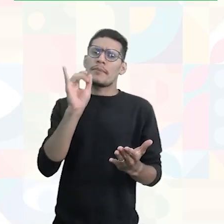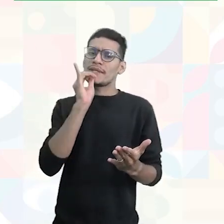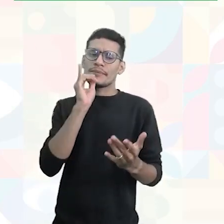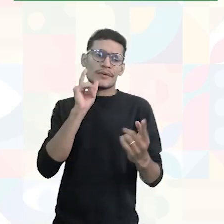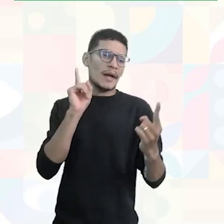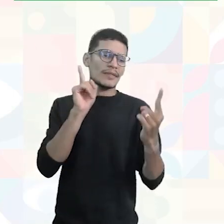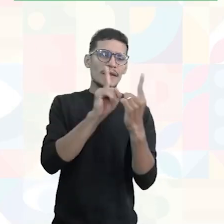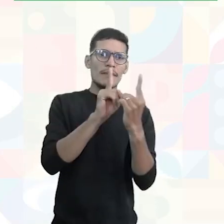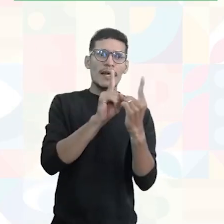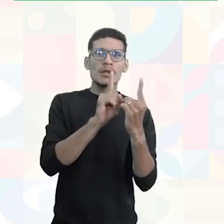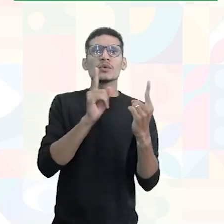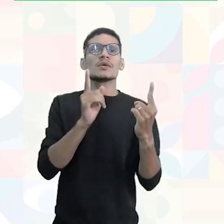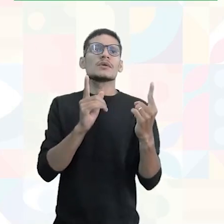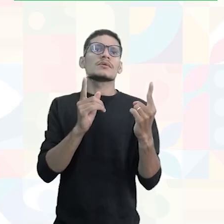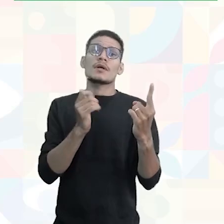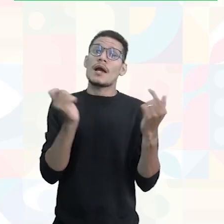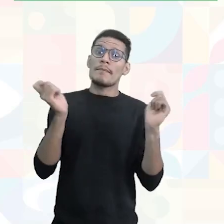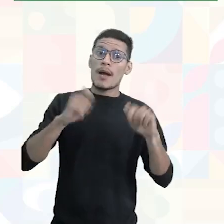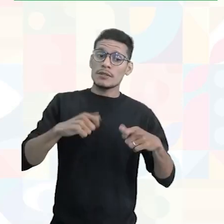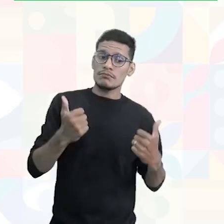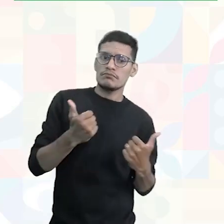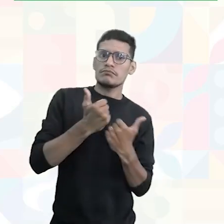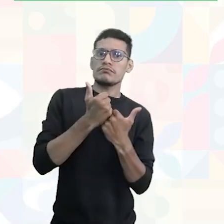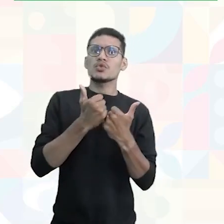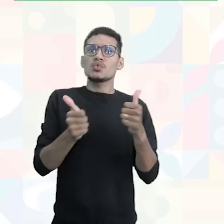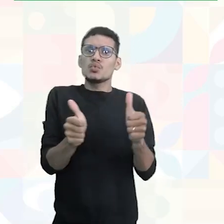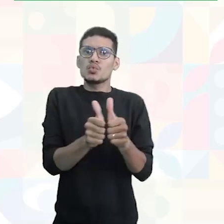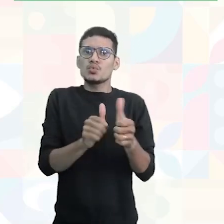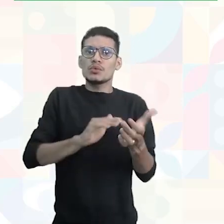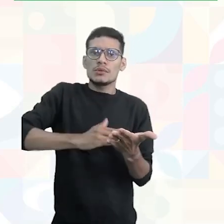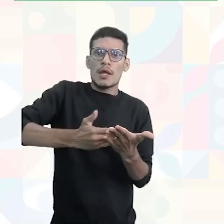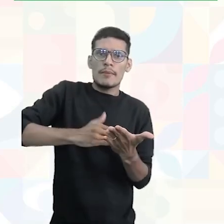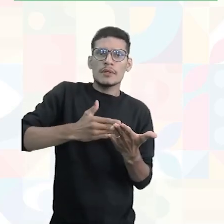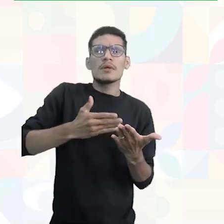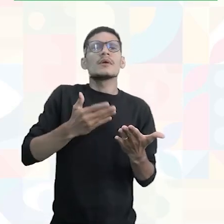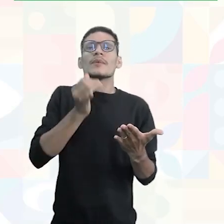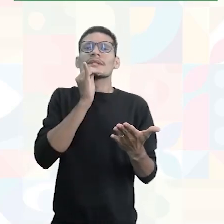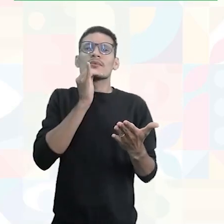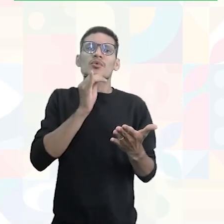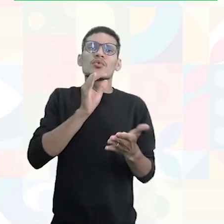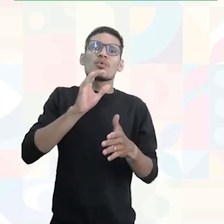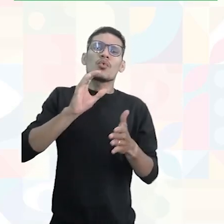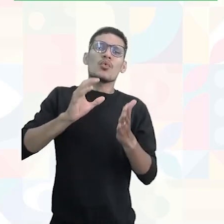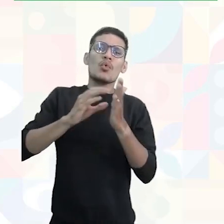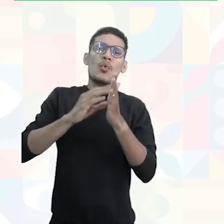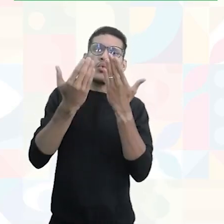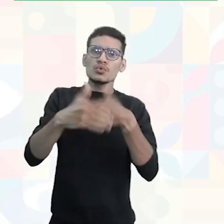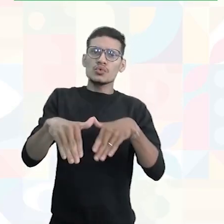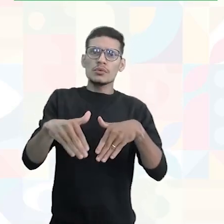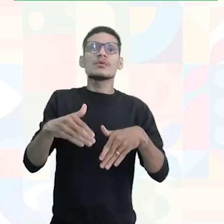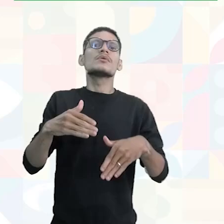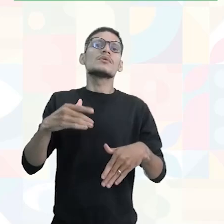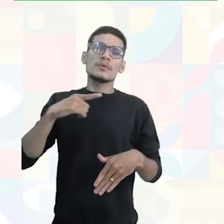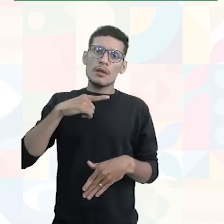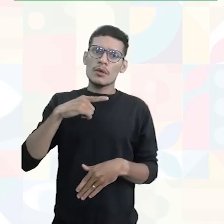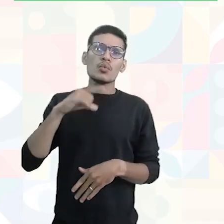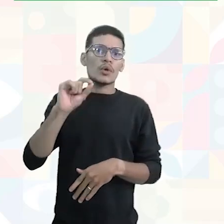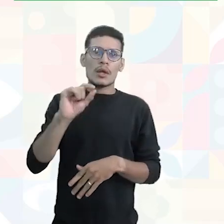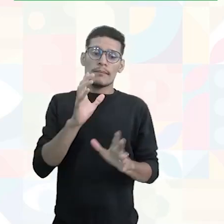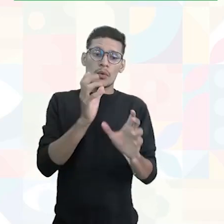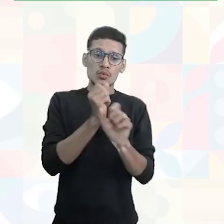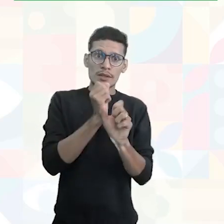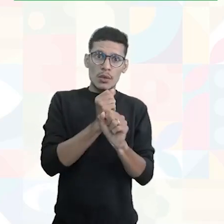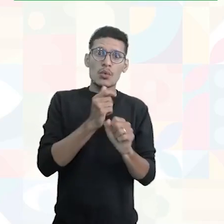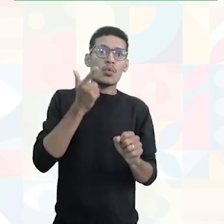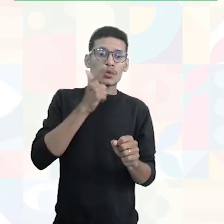atendimento sendo apoiado pelo intérprete de Libras, né? Muitos concursos públicos estão até colocando como pontuação para